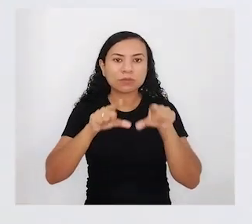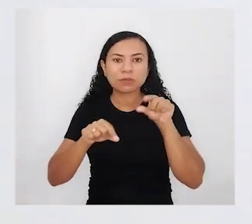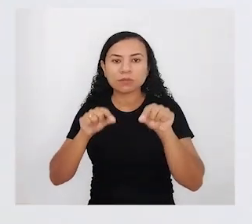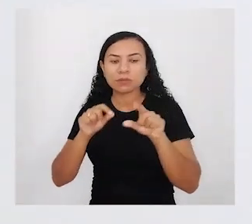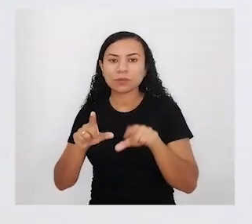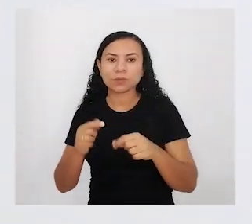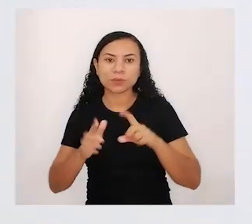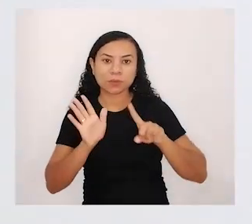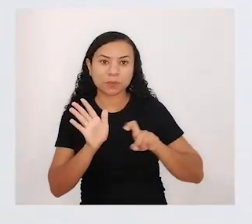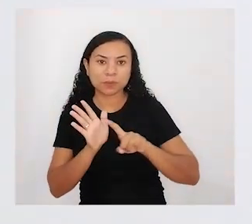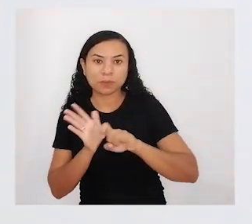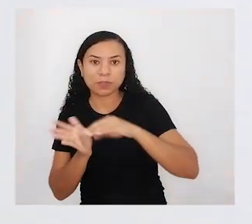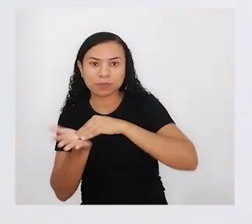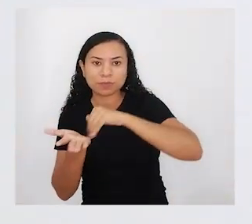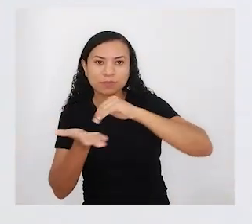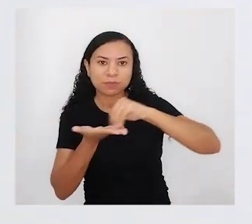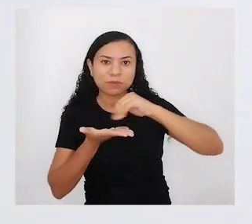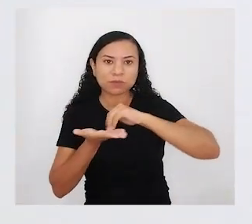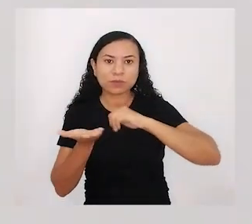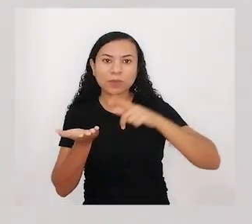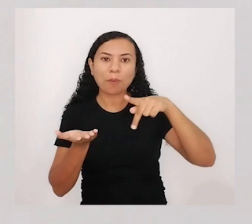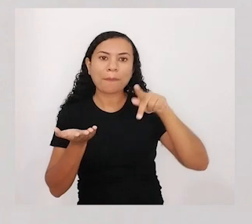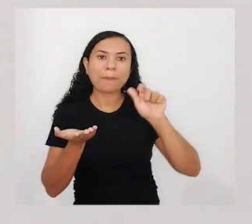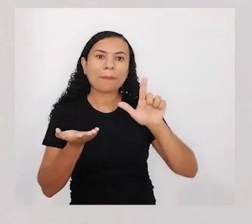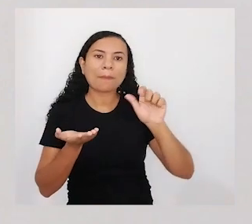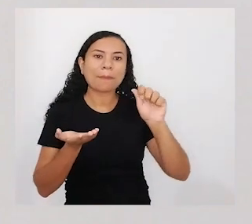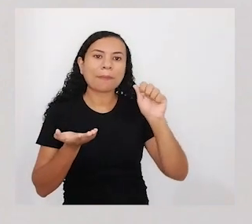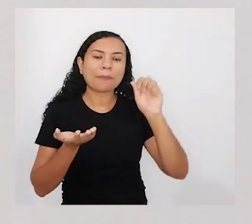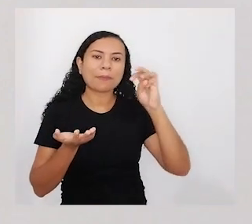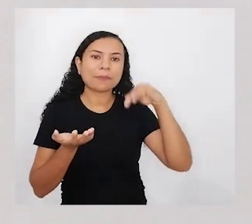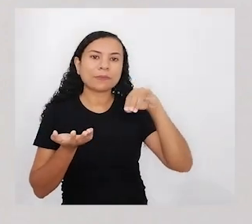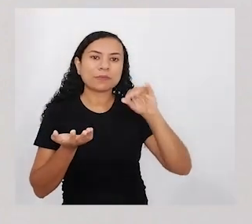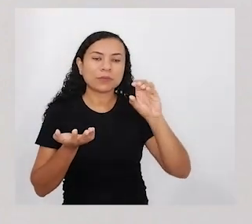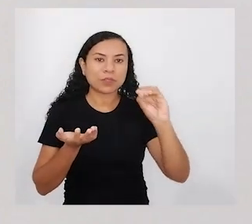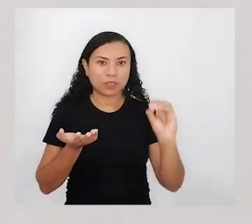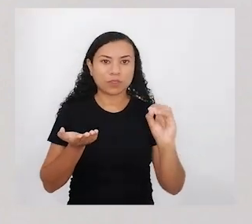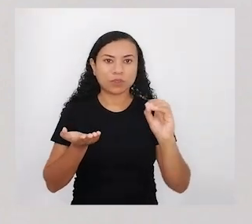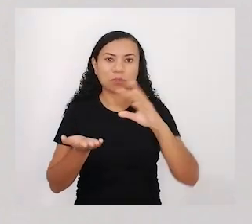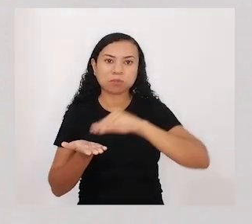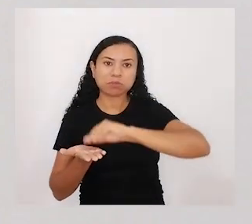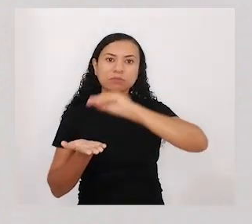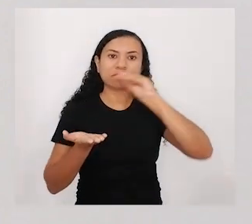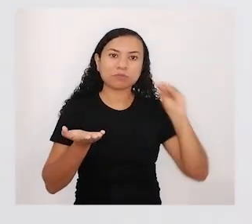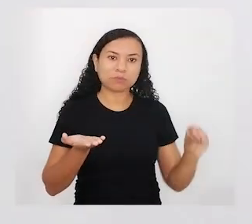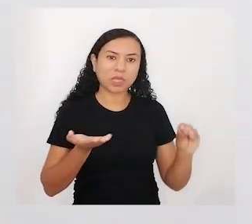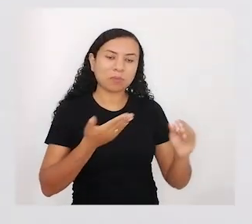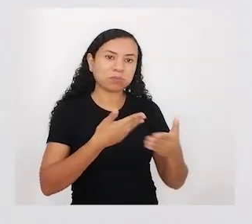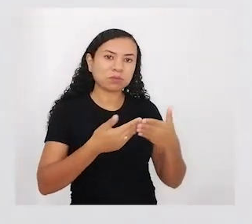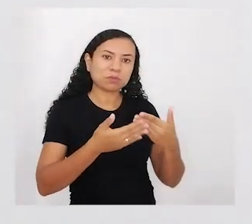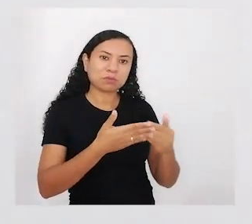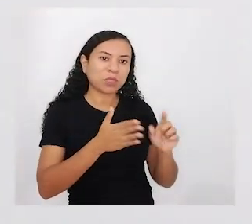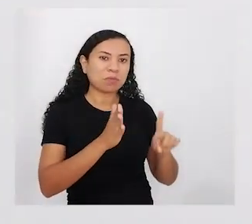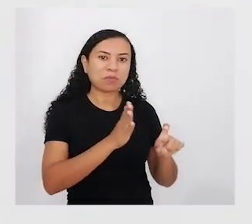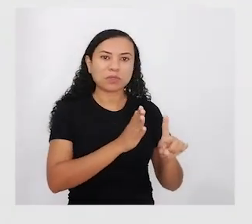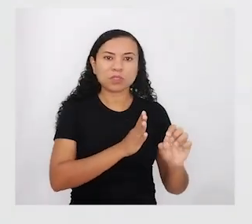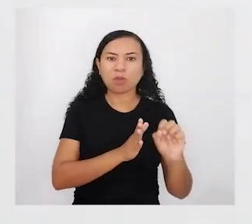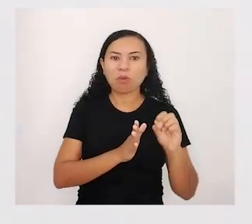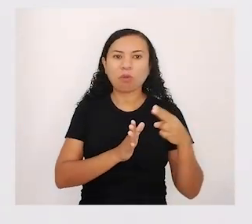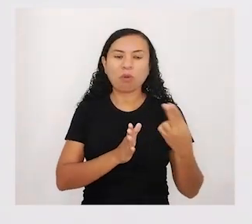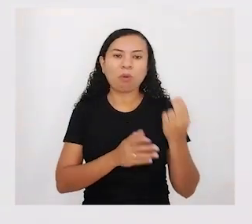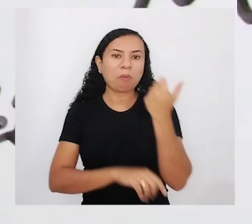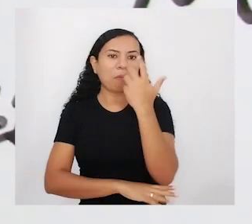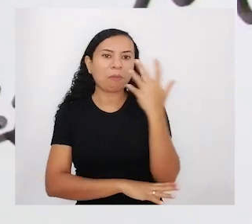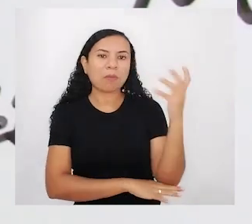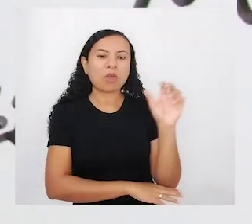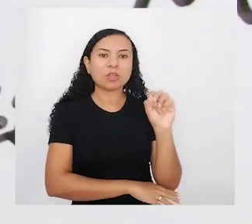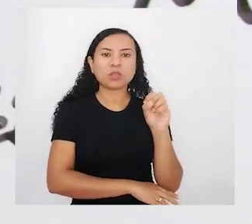extrair o plasmídio. Com essa grande quantidade do gene, nós poderemos inseri-lo no organismo que quisermos, seja outra bactéria,